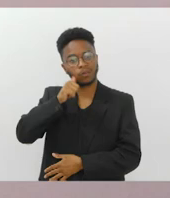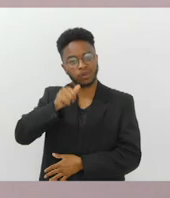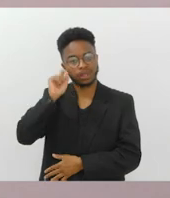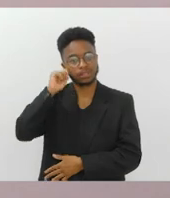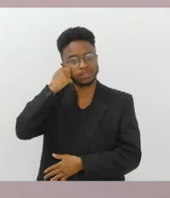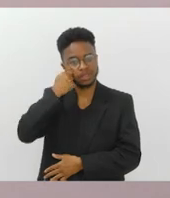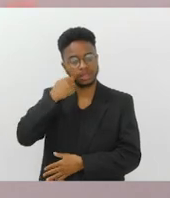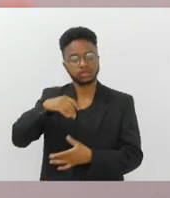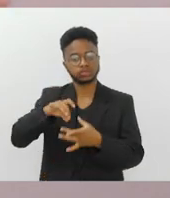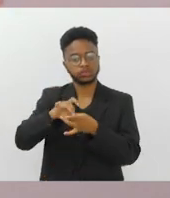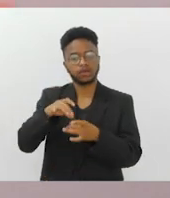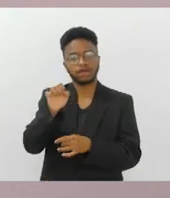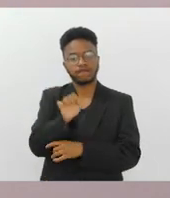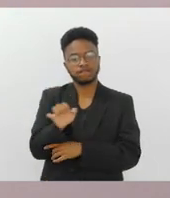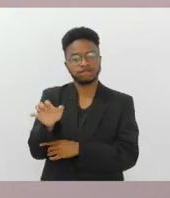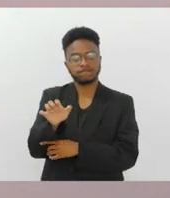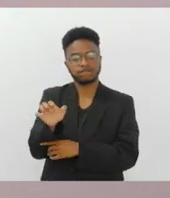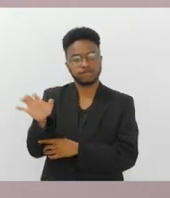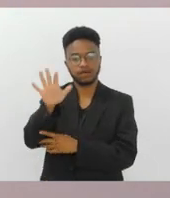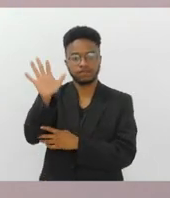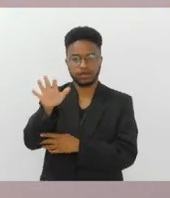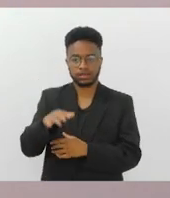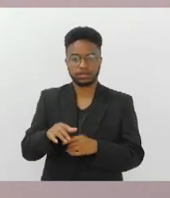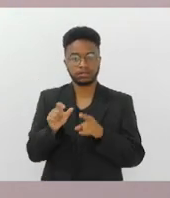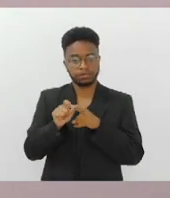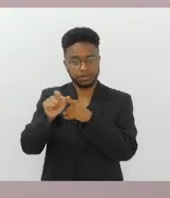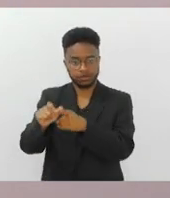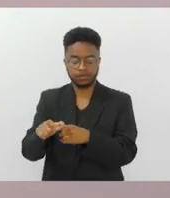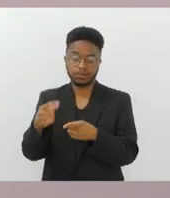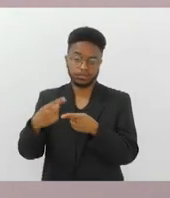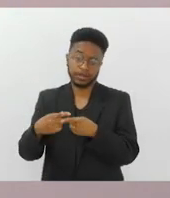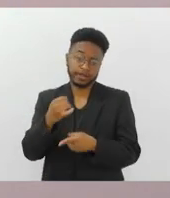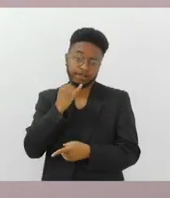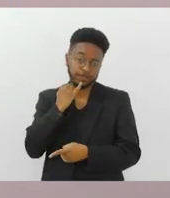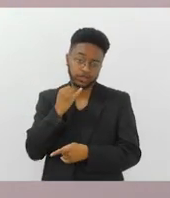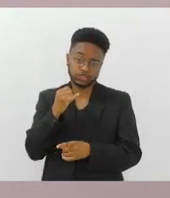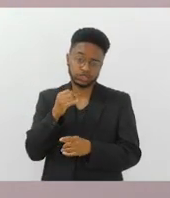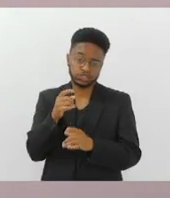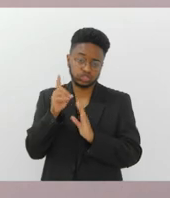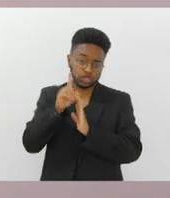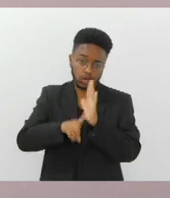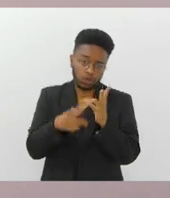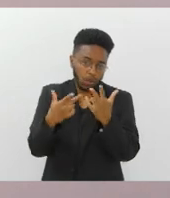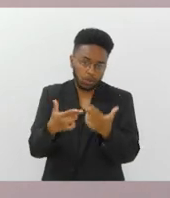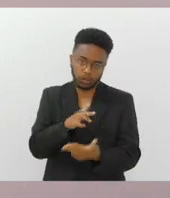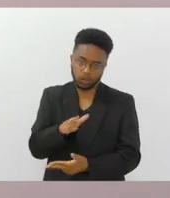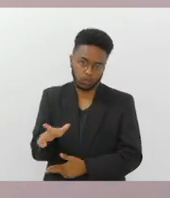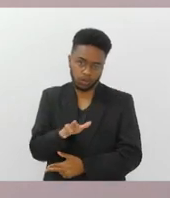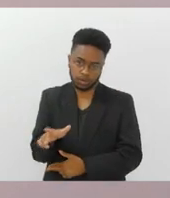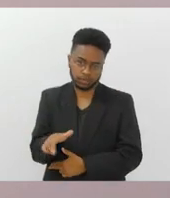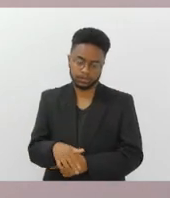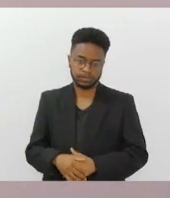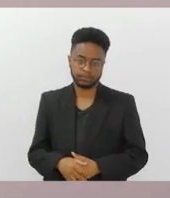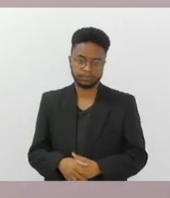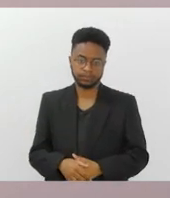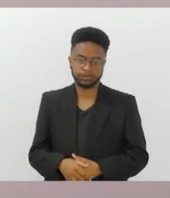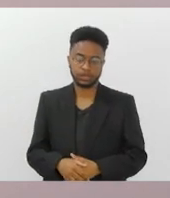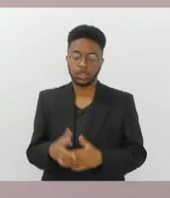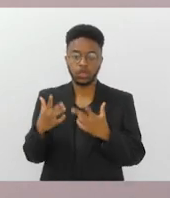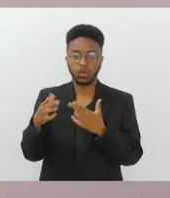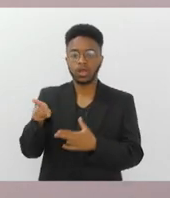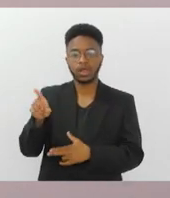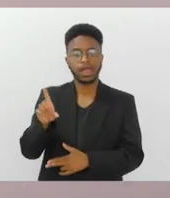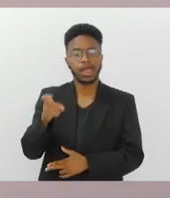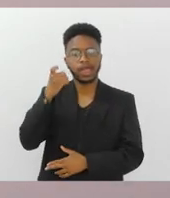de favela e periferia? Infelizmente, não é o mesmo direito que a ex-primeira-dama do Estado do Rio de Janeiro, senhora